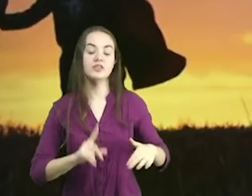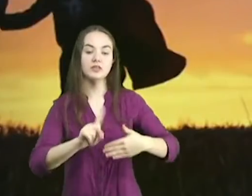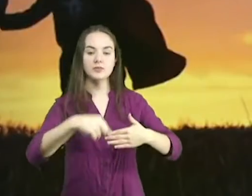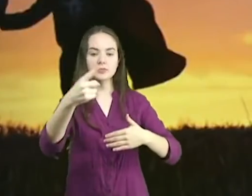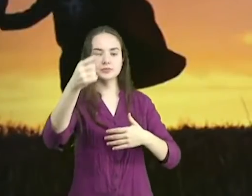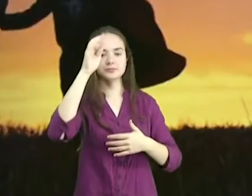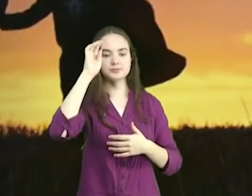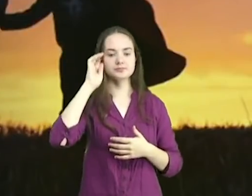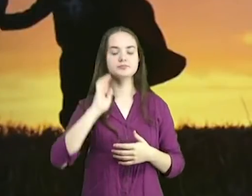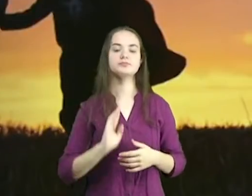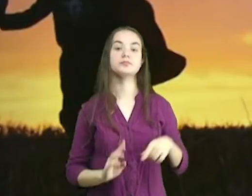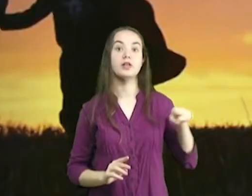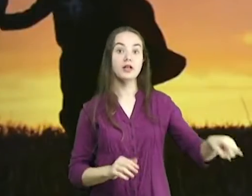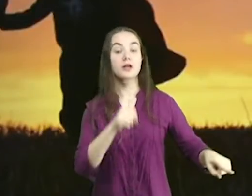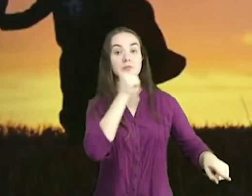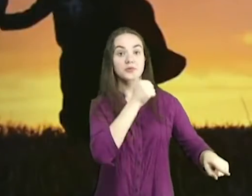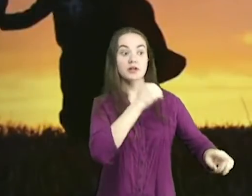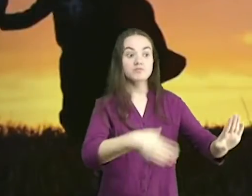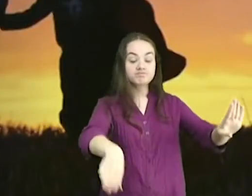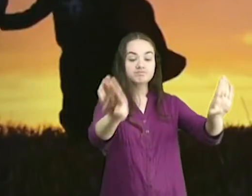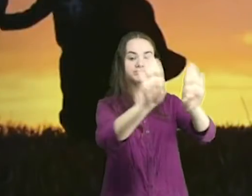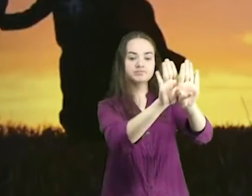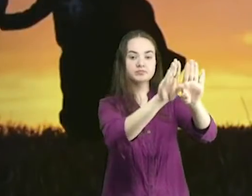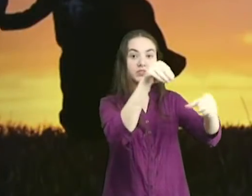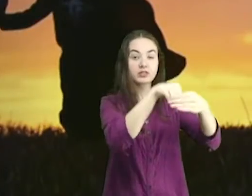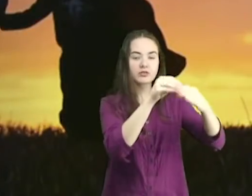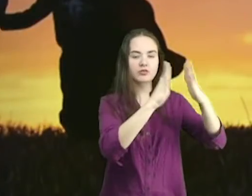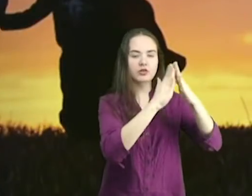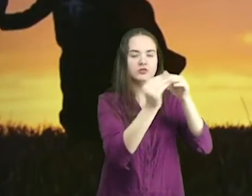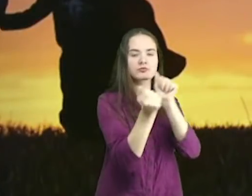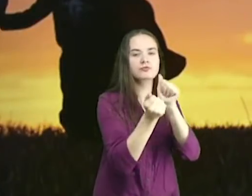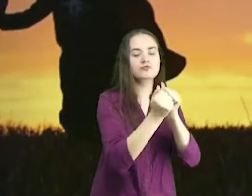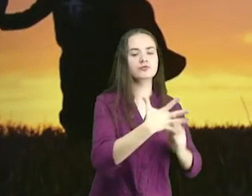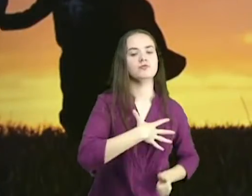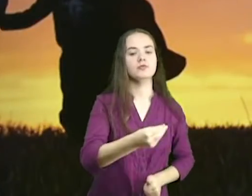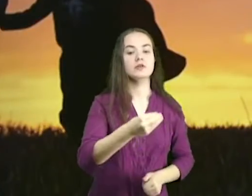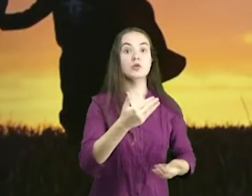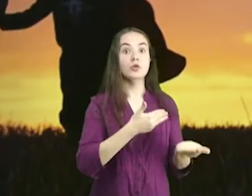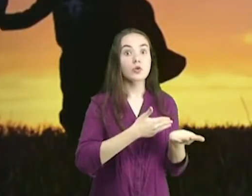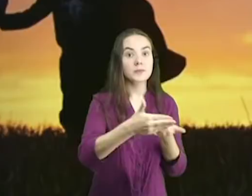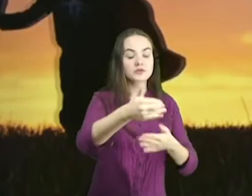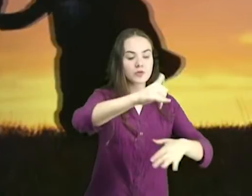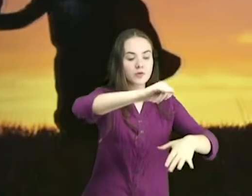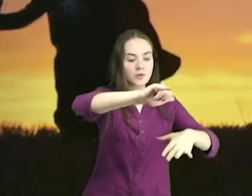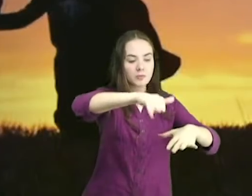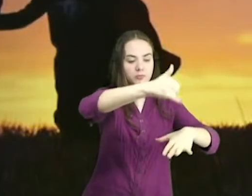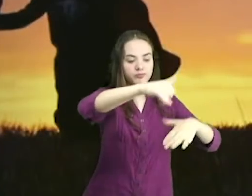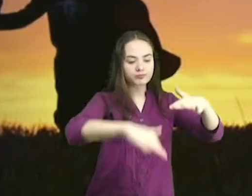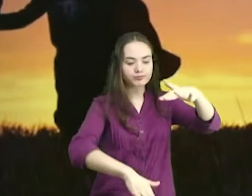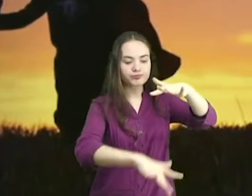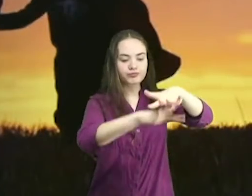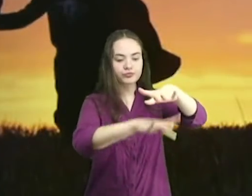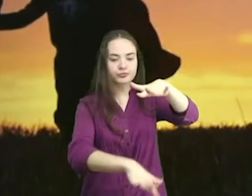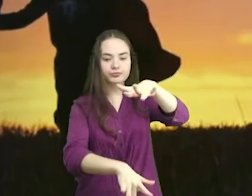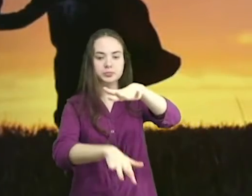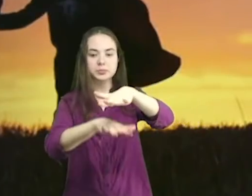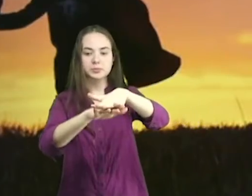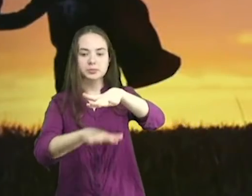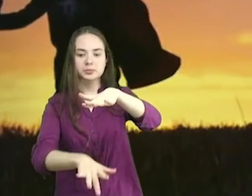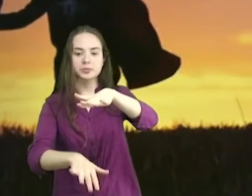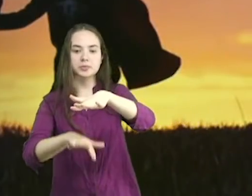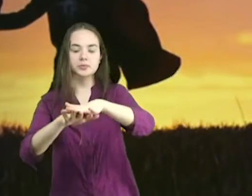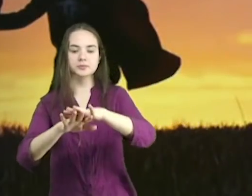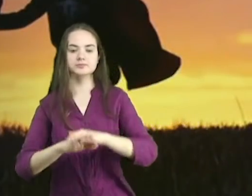embora. Fechou-se em casa com seus filhos e começou a encher as vasilhas que lhe traziam.